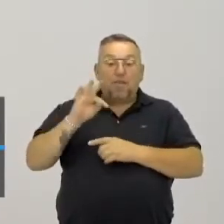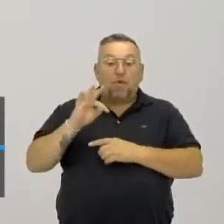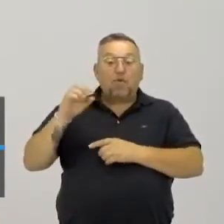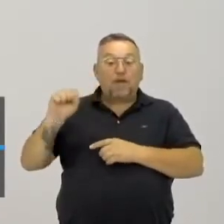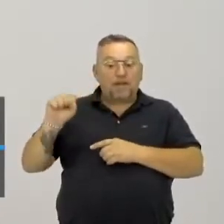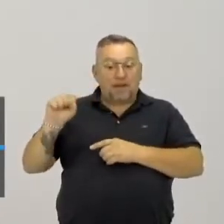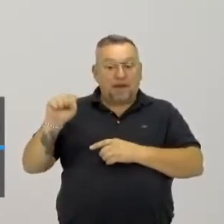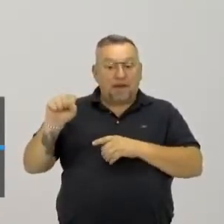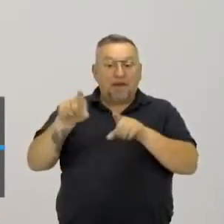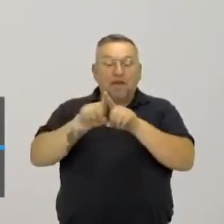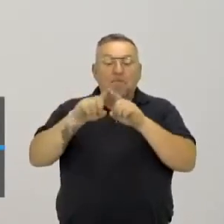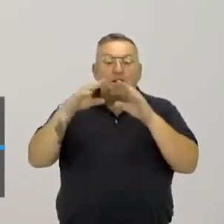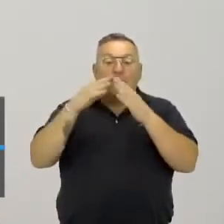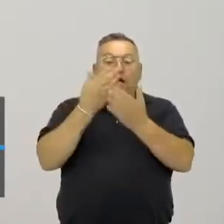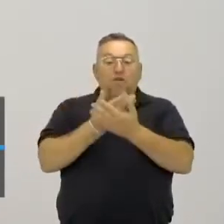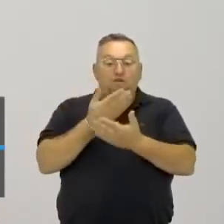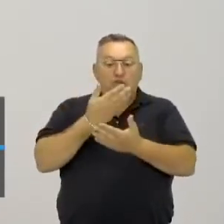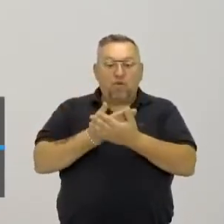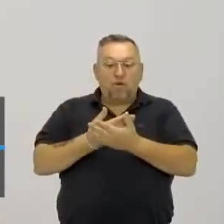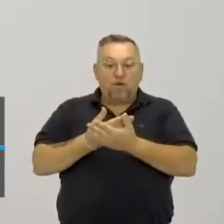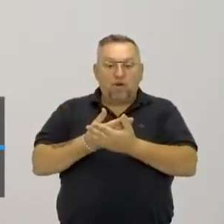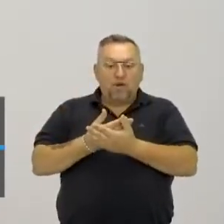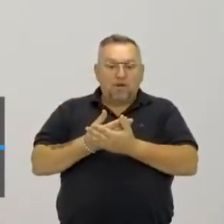Serra, e também para a Escola Estadual